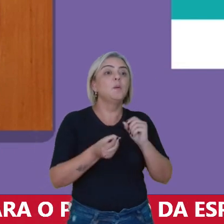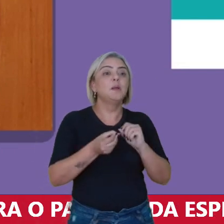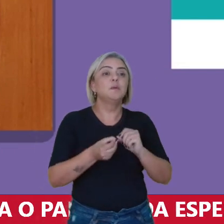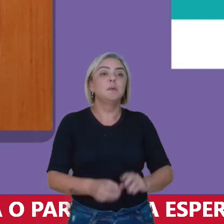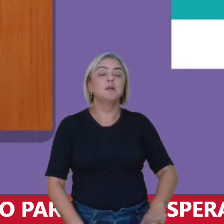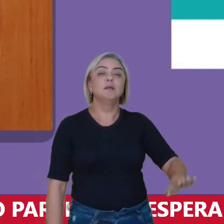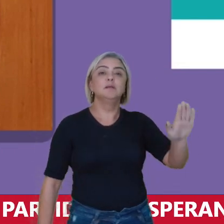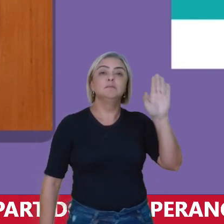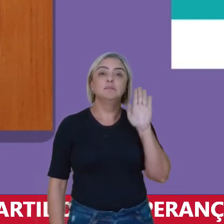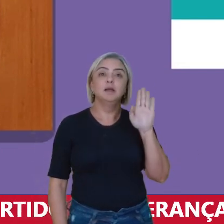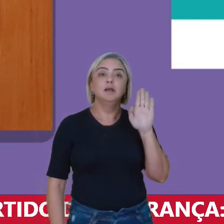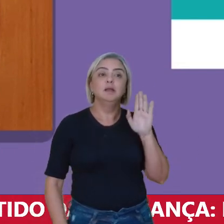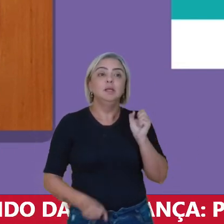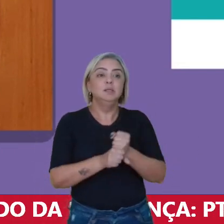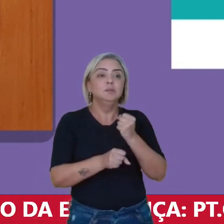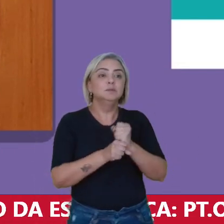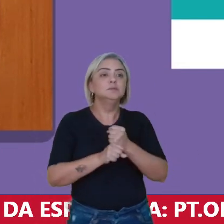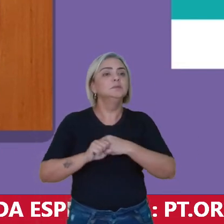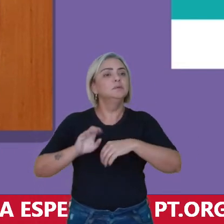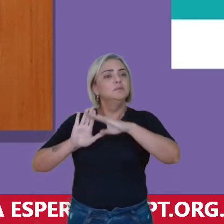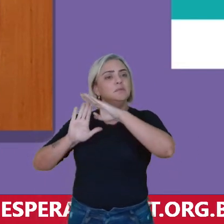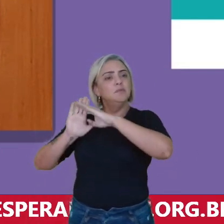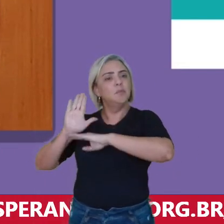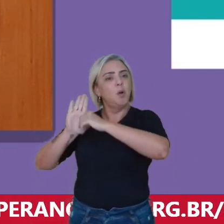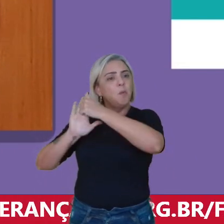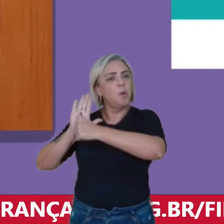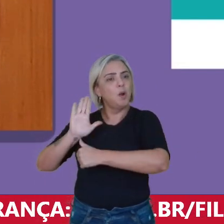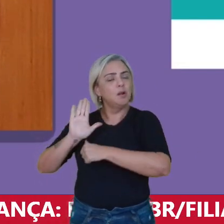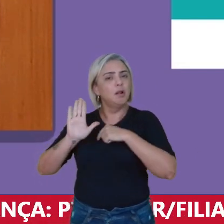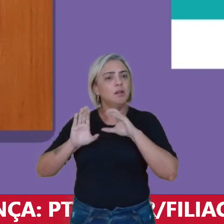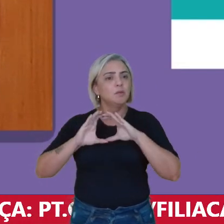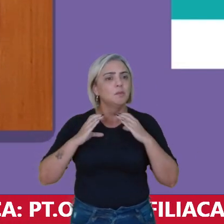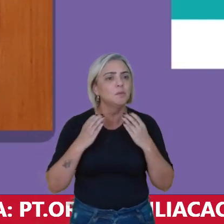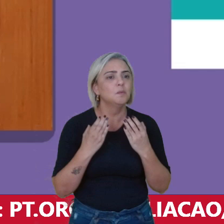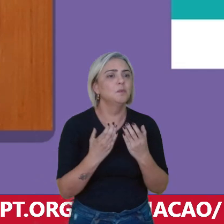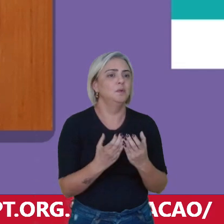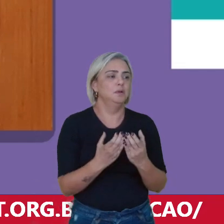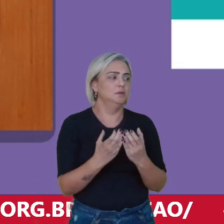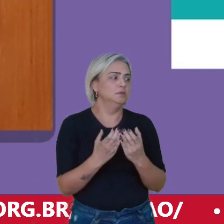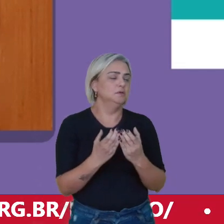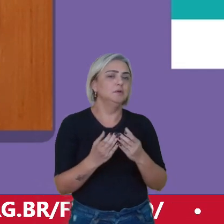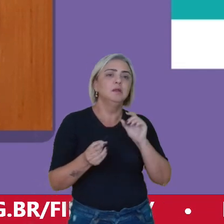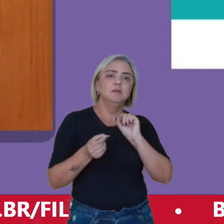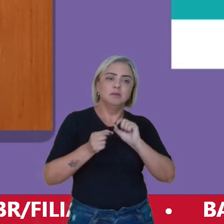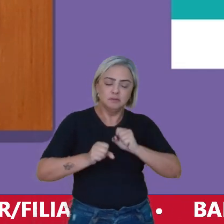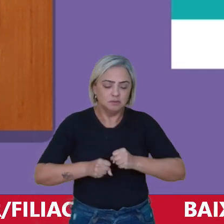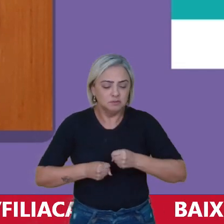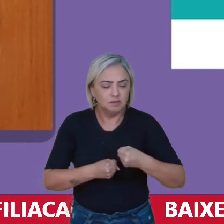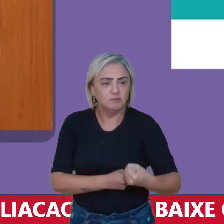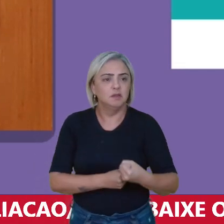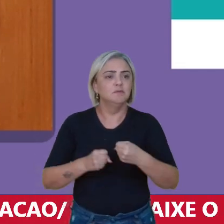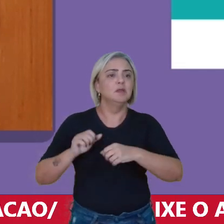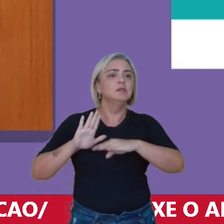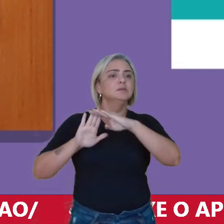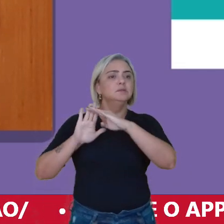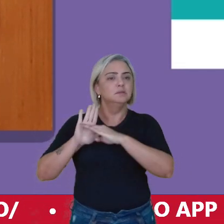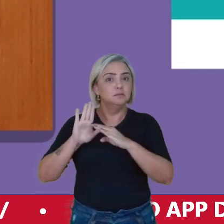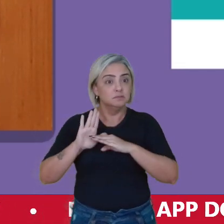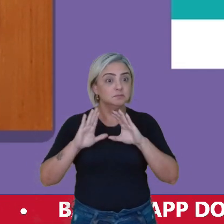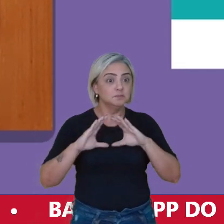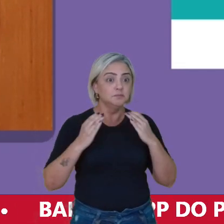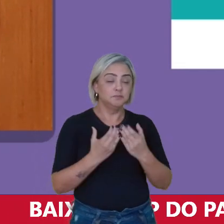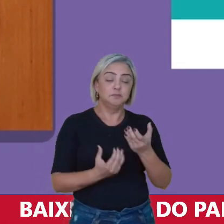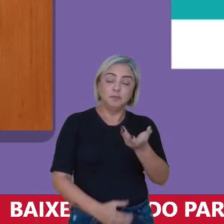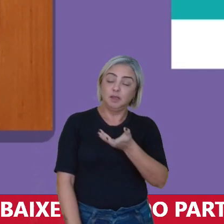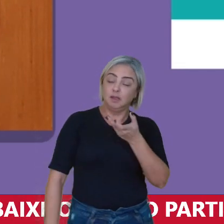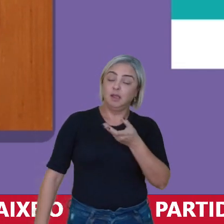que construa um programa coletivo e que faça a defesa desse programa também coletivamente. E aí eu